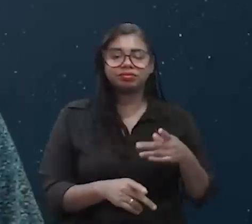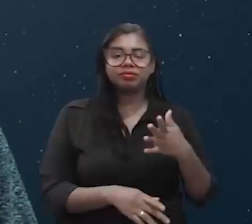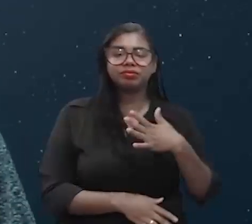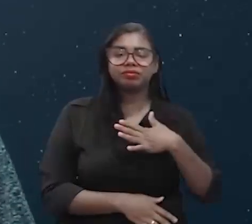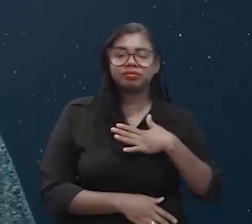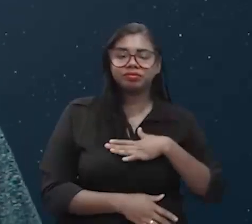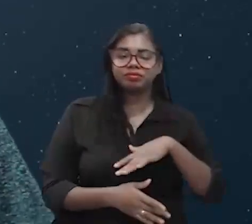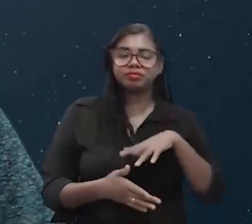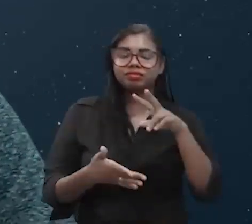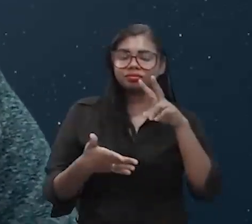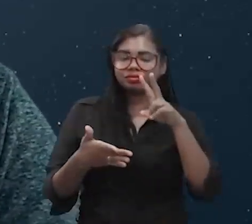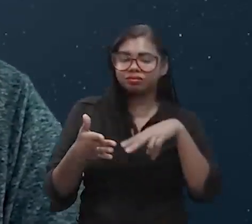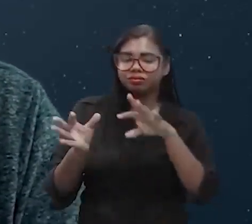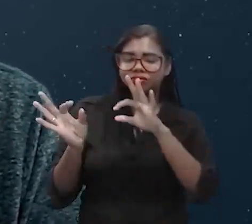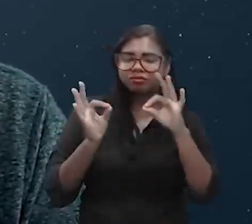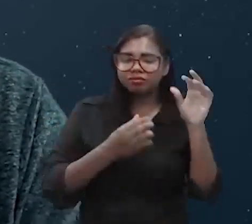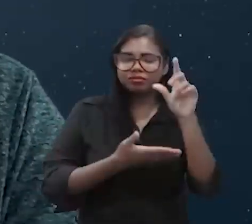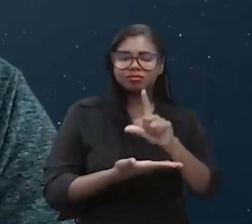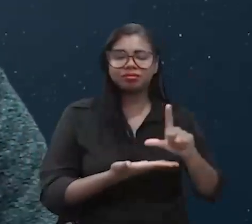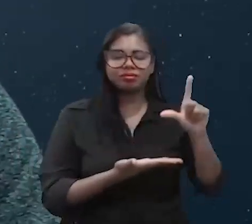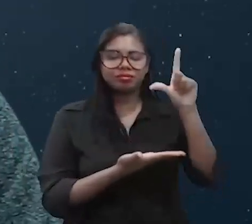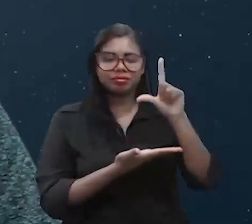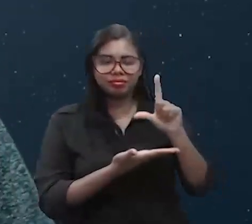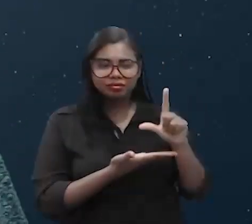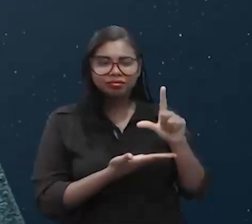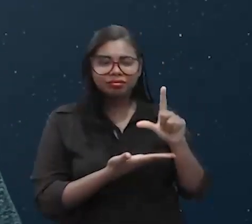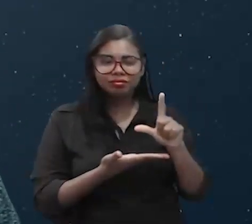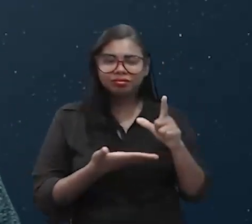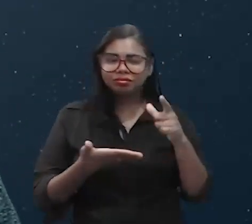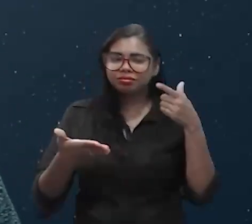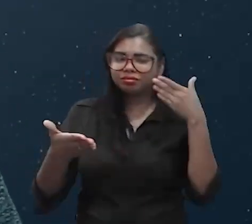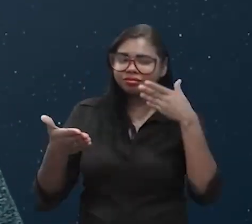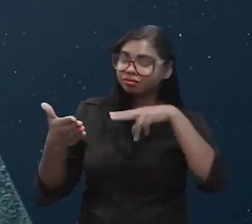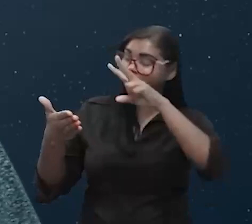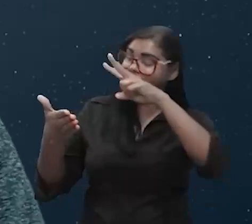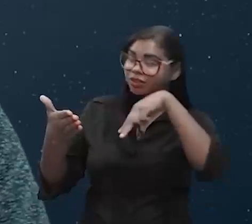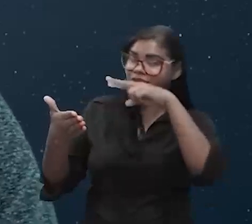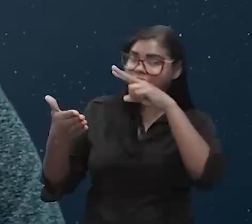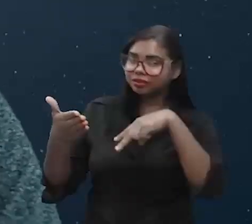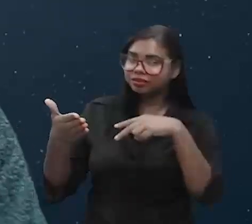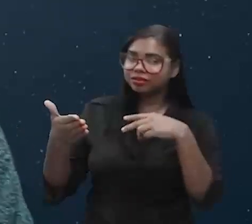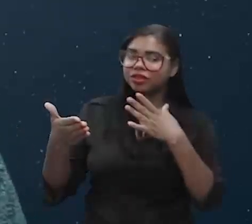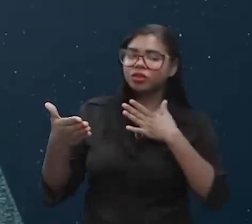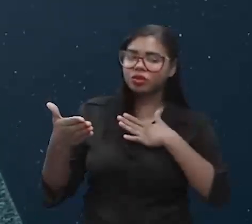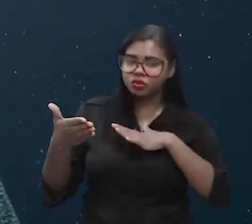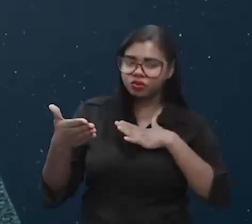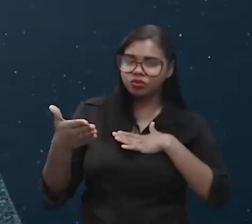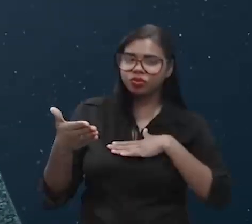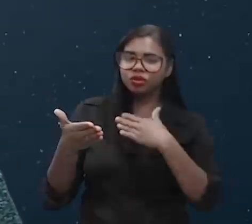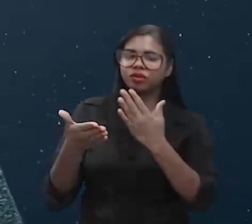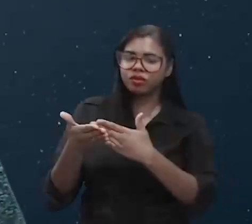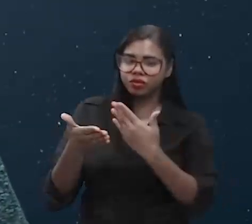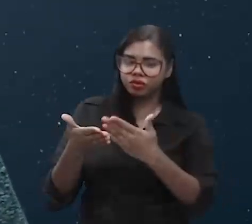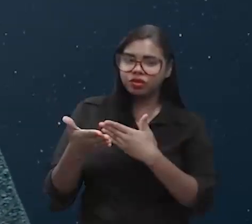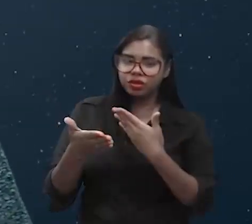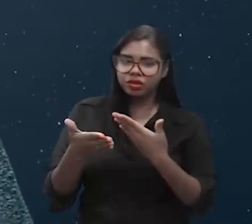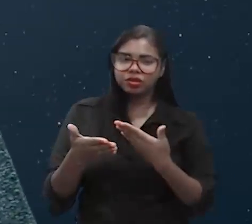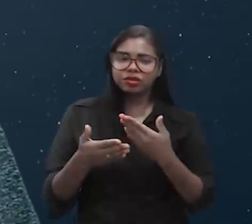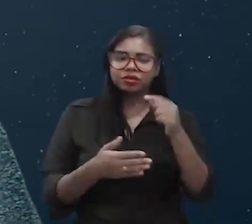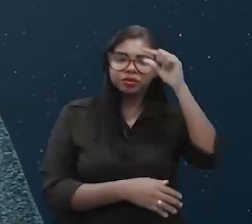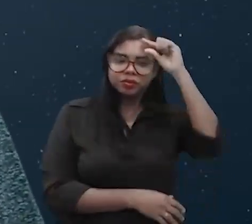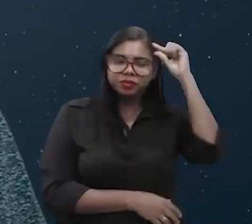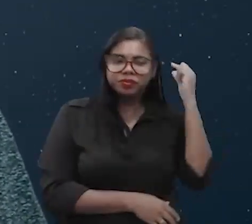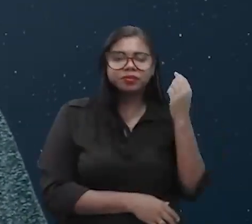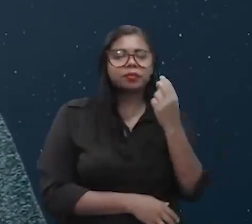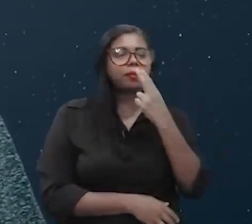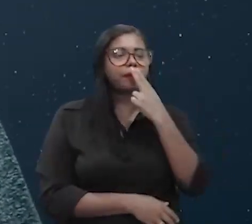essa literatura, um público fiel de leitores do Aloysio Azevedo, do Machado de Assis, enfim, de